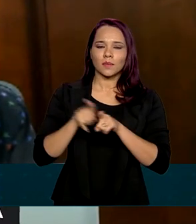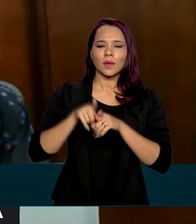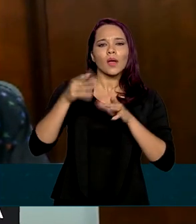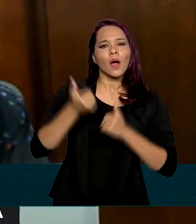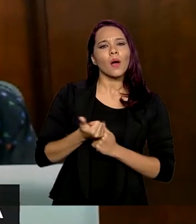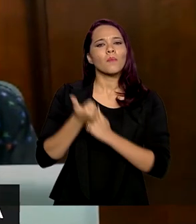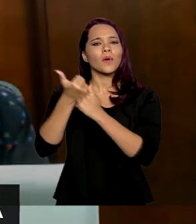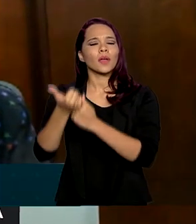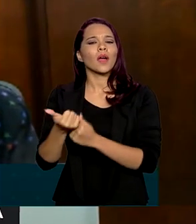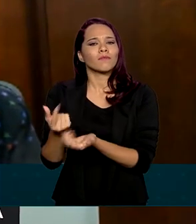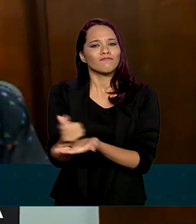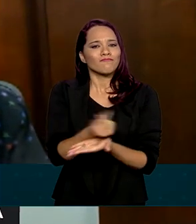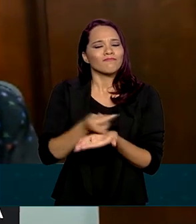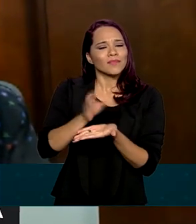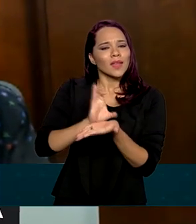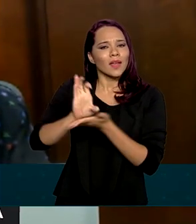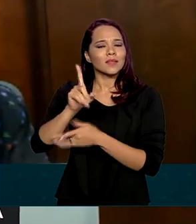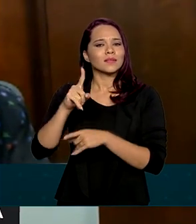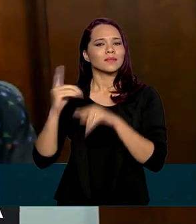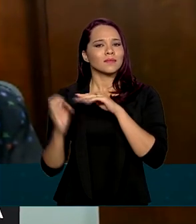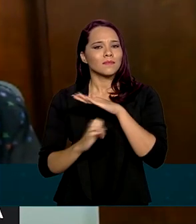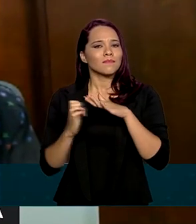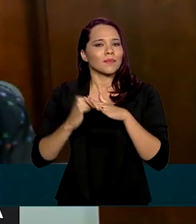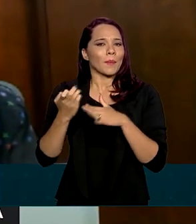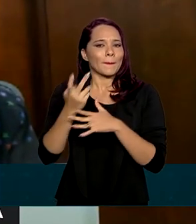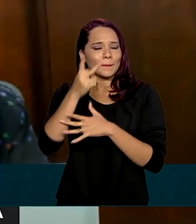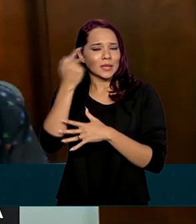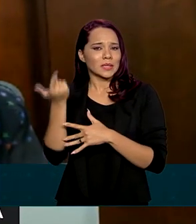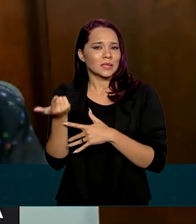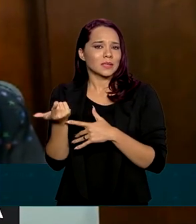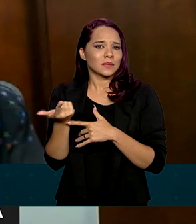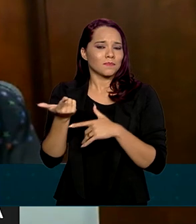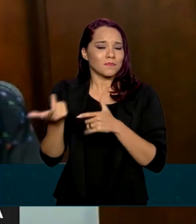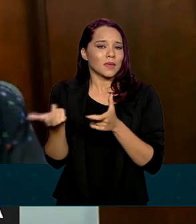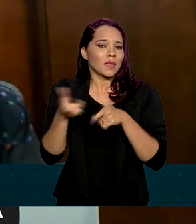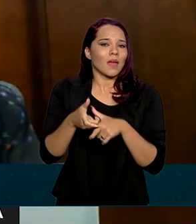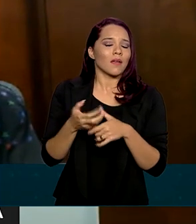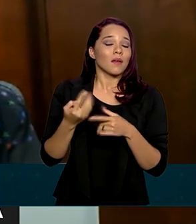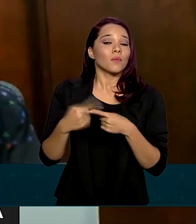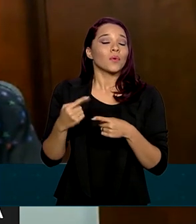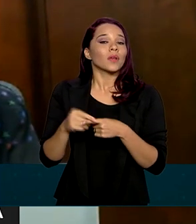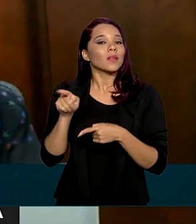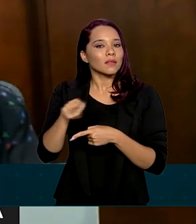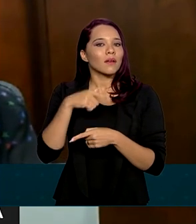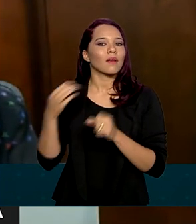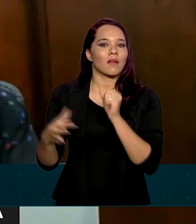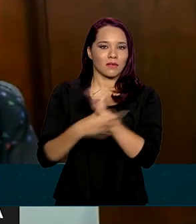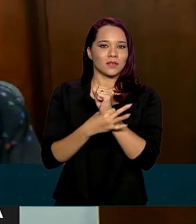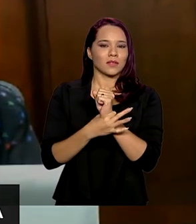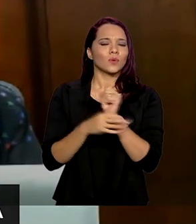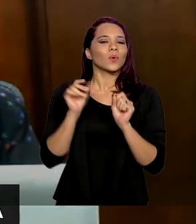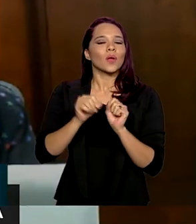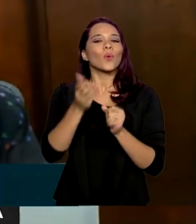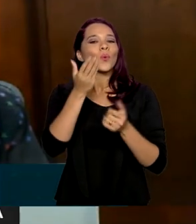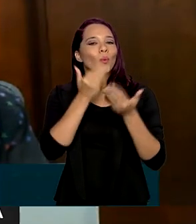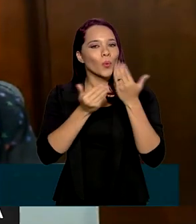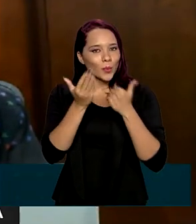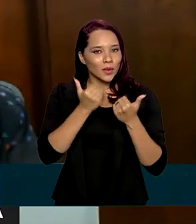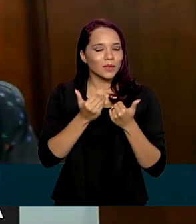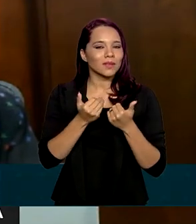financeiramente esses empreendedores pequenos, pois estaremos garantindo, além do alimento